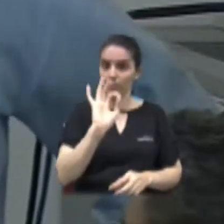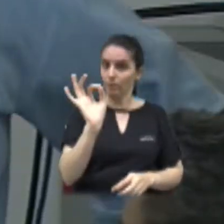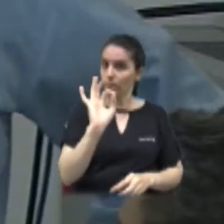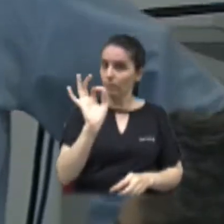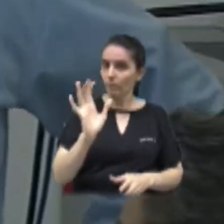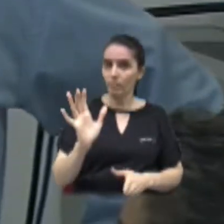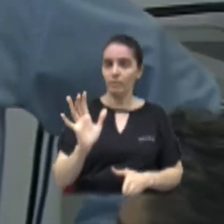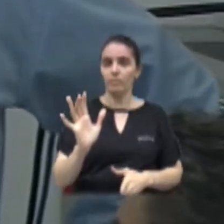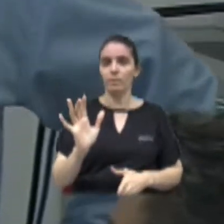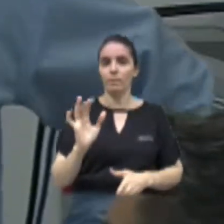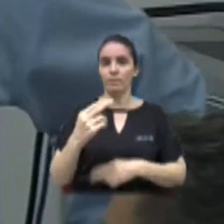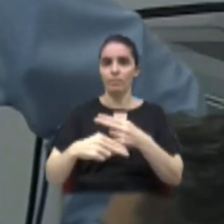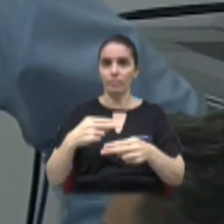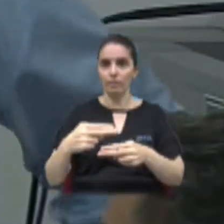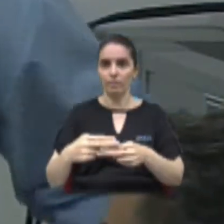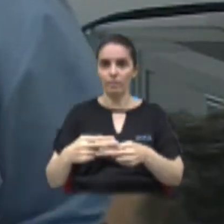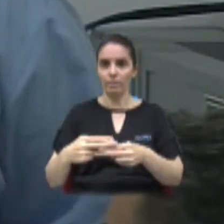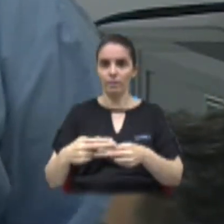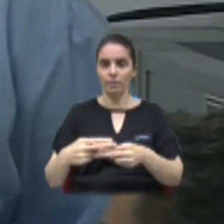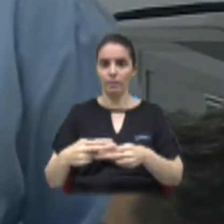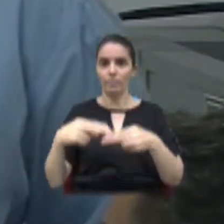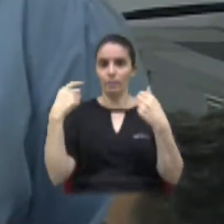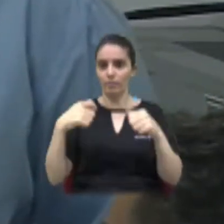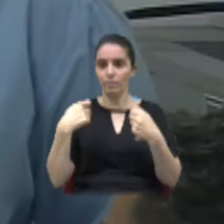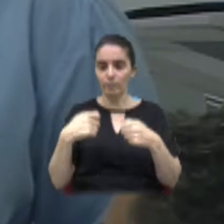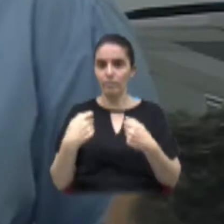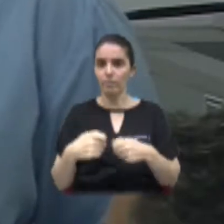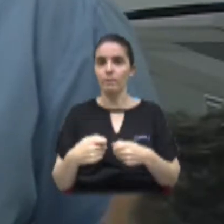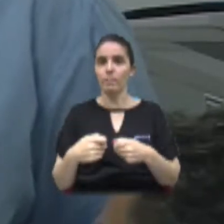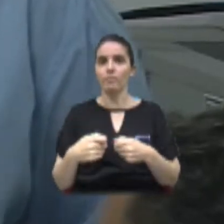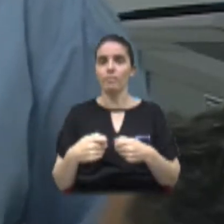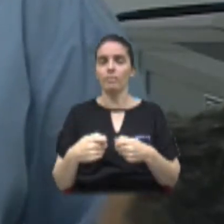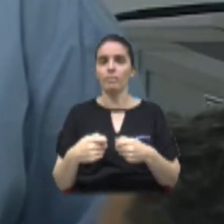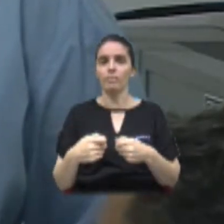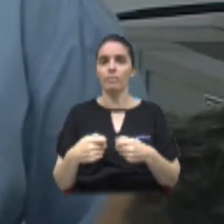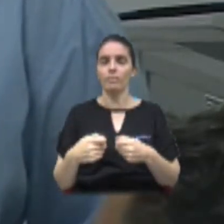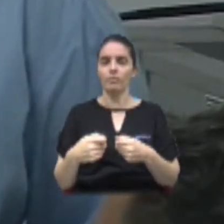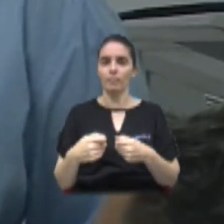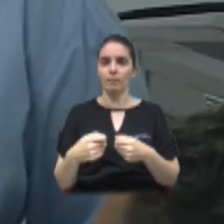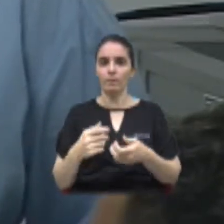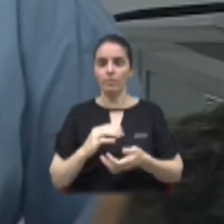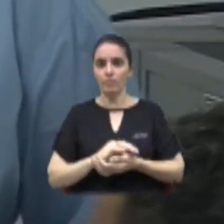consistência em quem vai contemplar. Não que eu sou